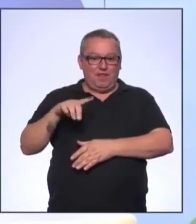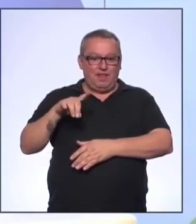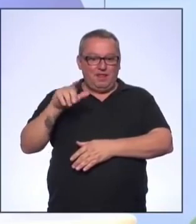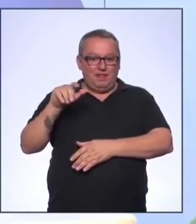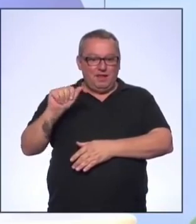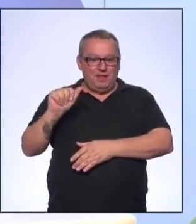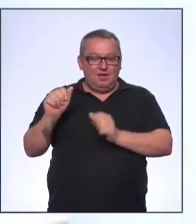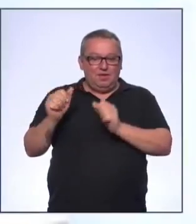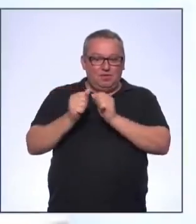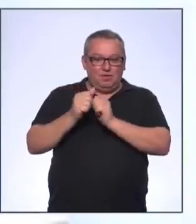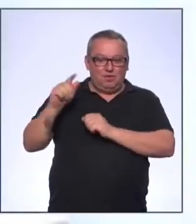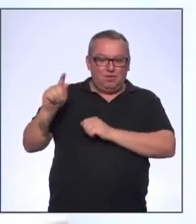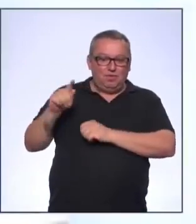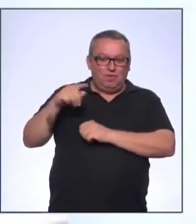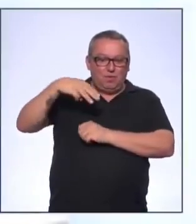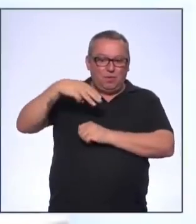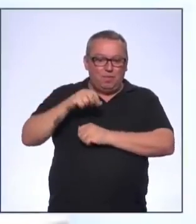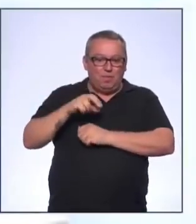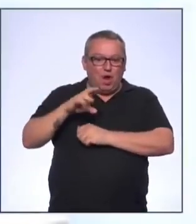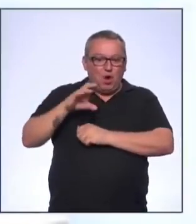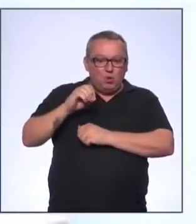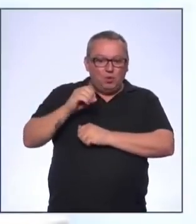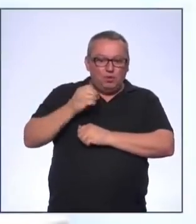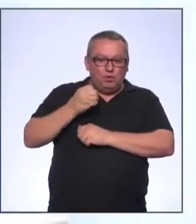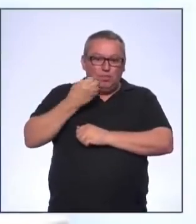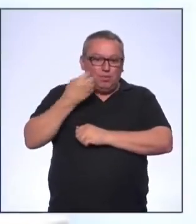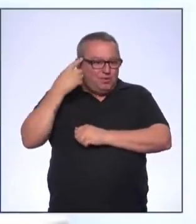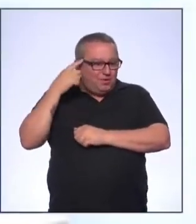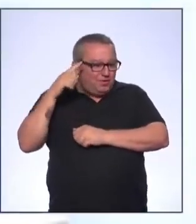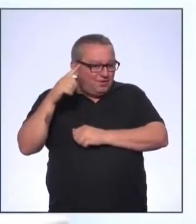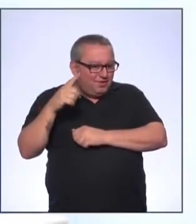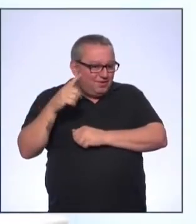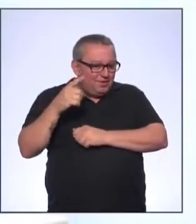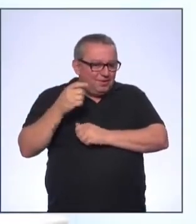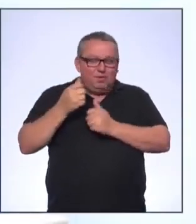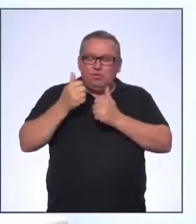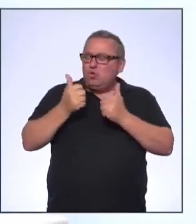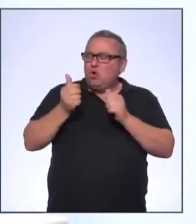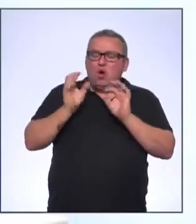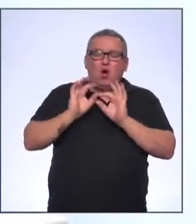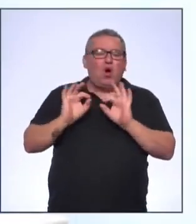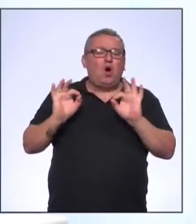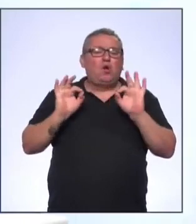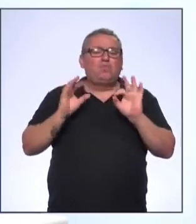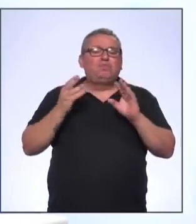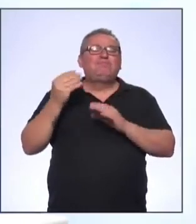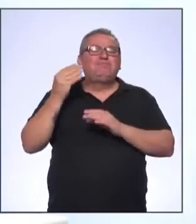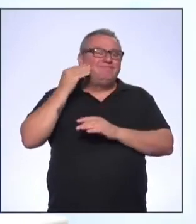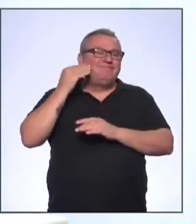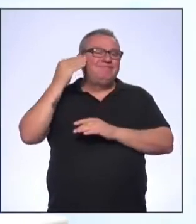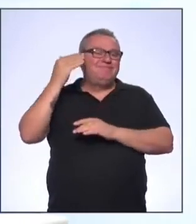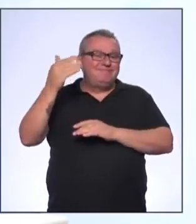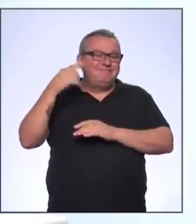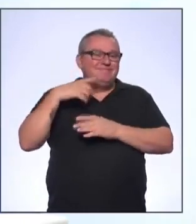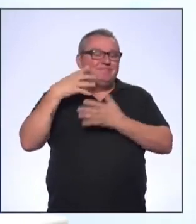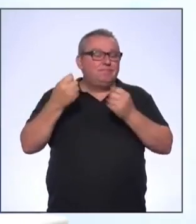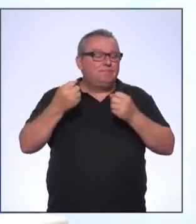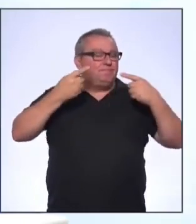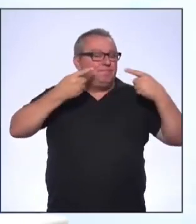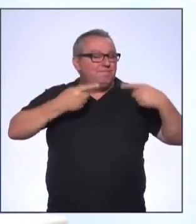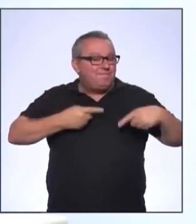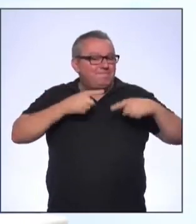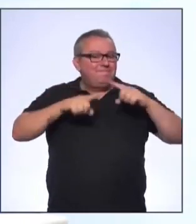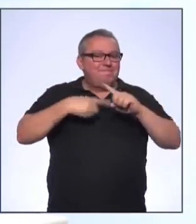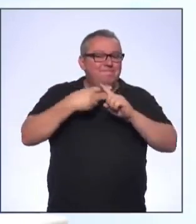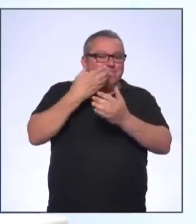professor Mauro. Bom dia, professor Mauro, você está bem? Bom dia, professora Fernanda, estou ótimo. Muito obrigado por ter aceitado esse desafio de mais uma